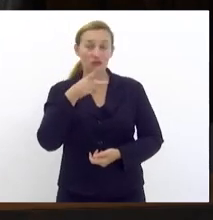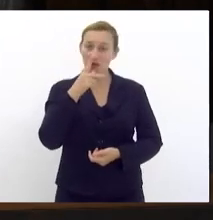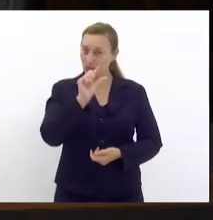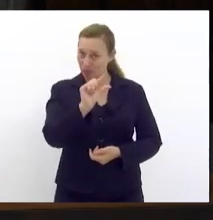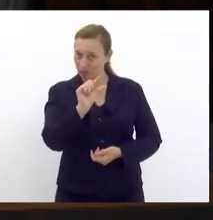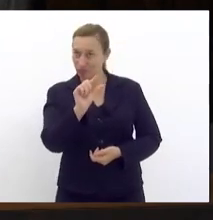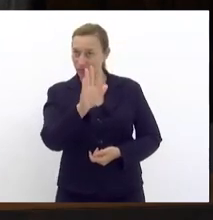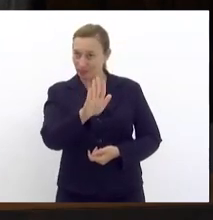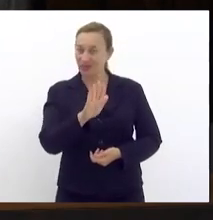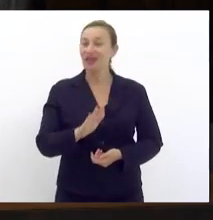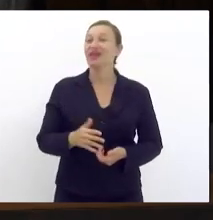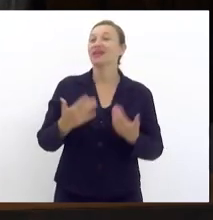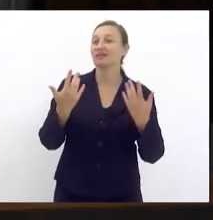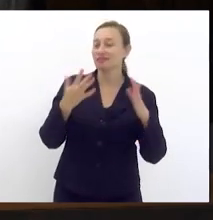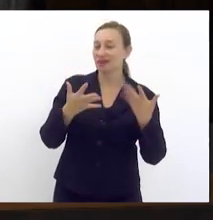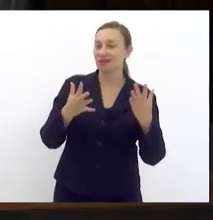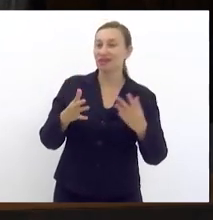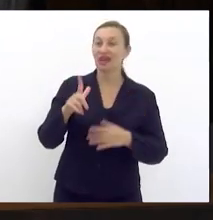antes, aqui, cumprimentar o